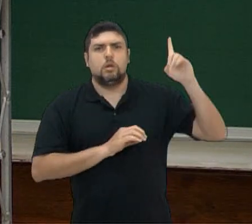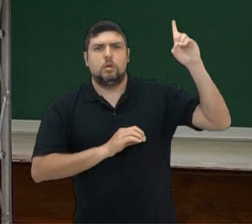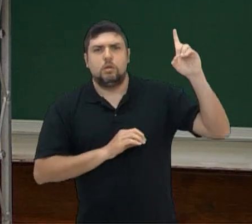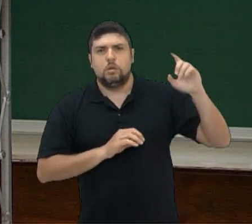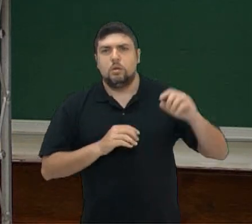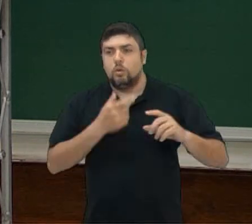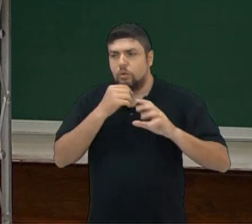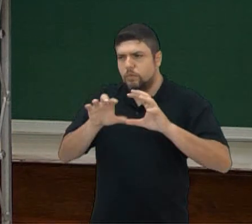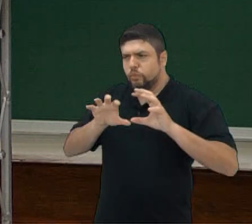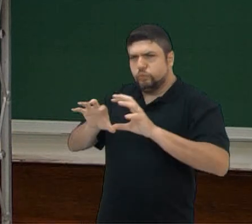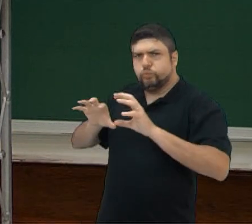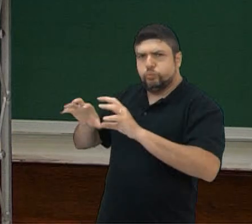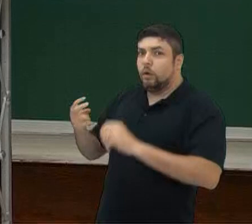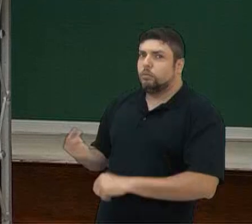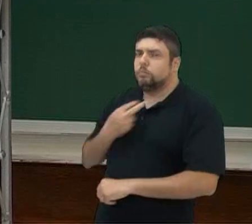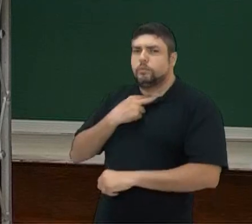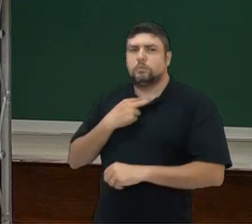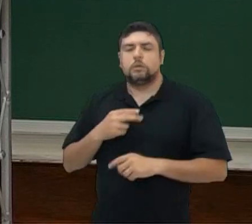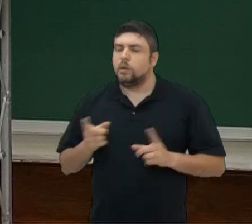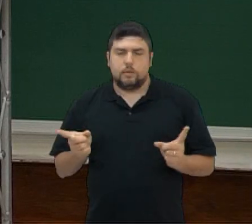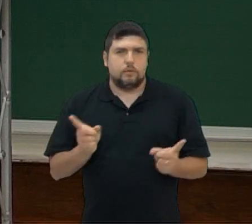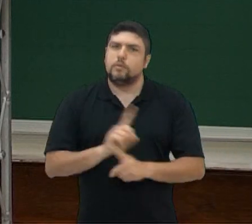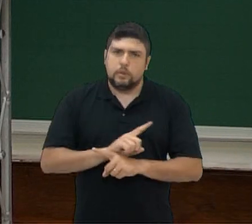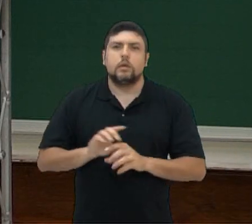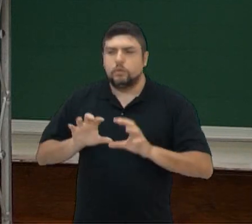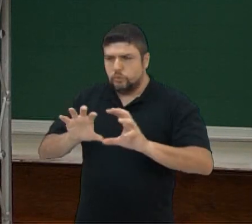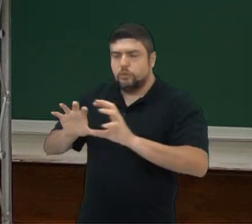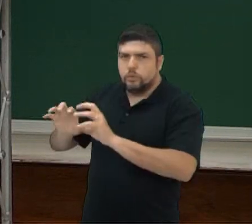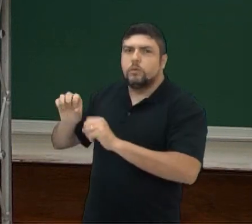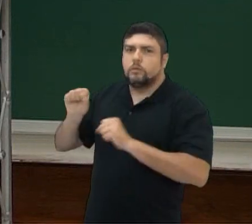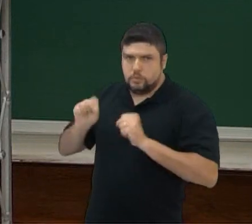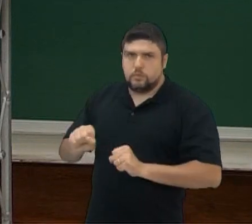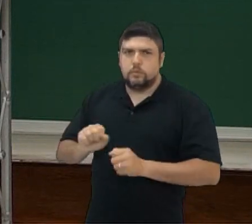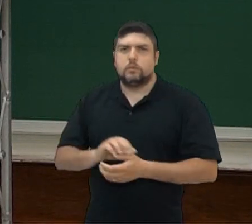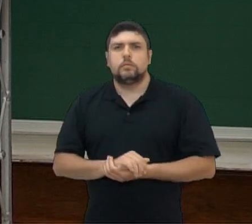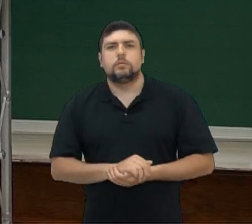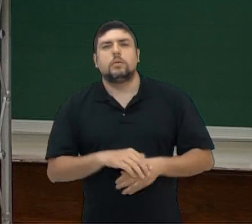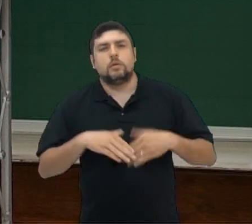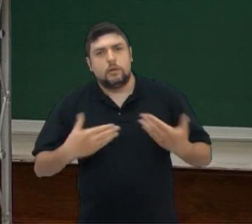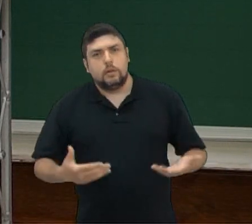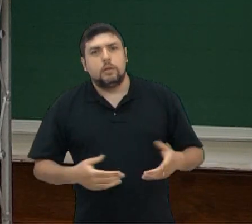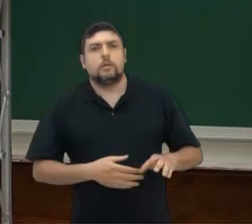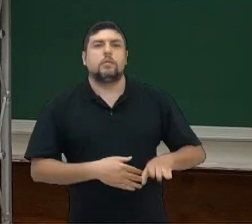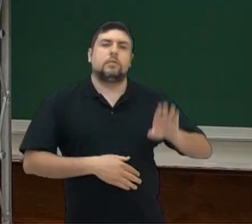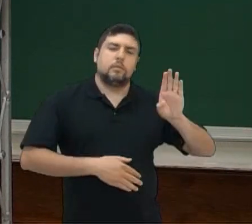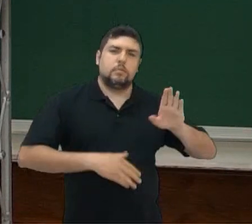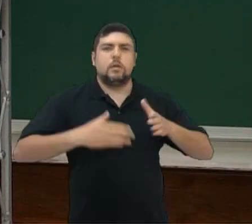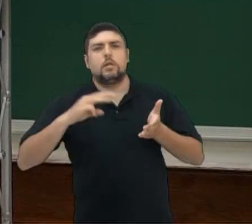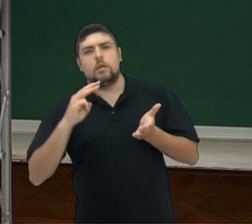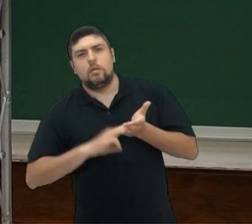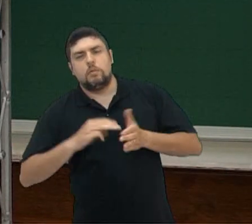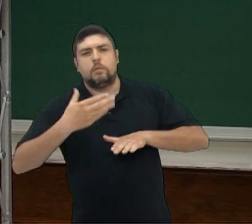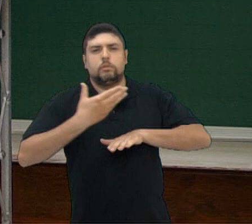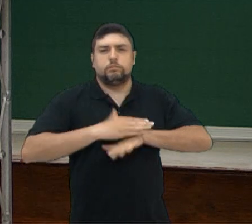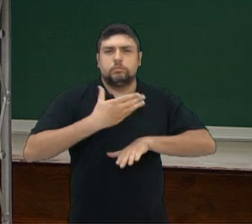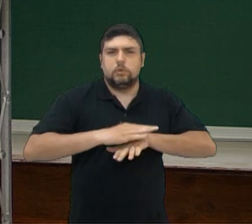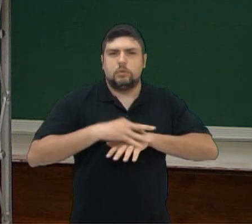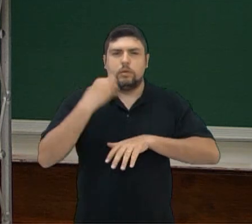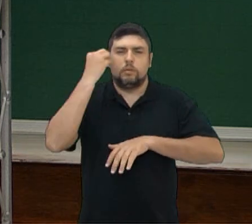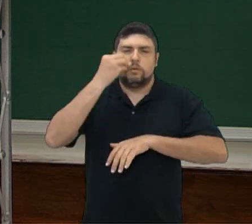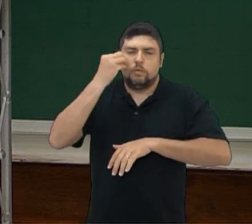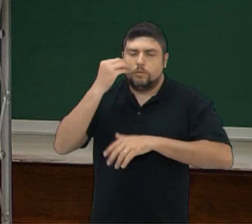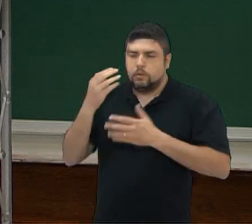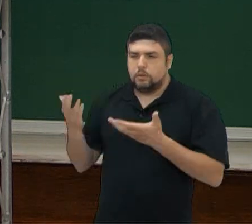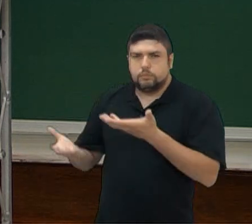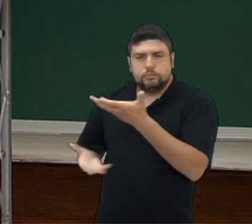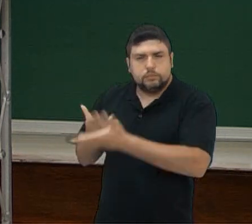agir sobre o mundo. O contrário também. Então, resposta certa sobre o método experimental, a reflexão racional, valorizando a